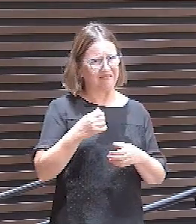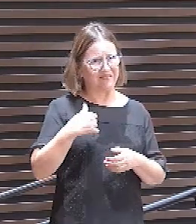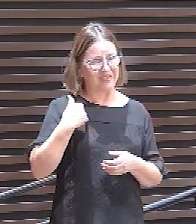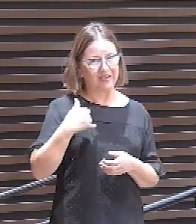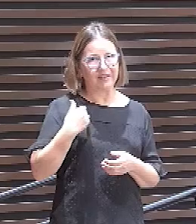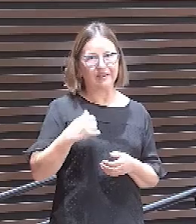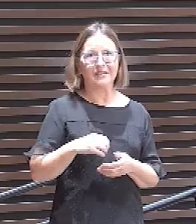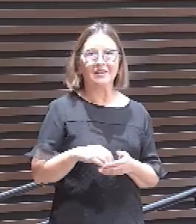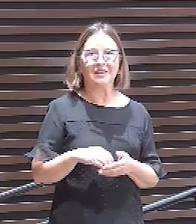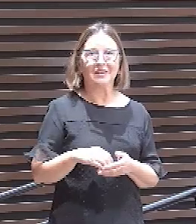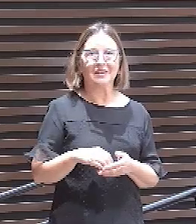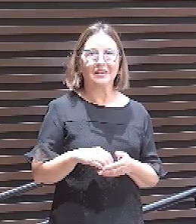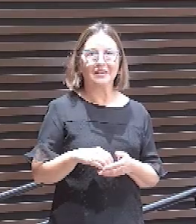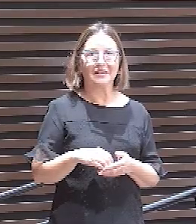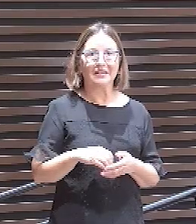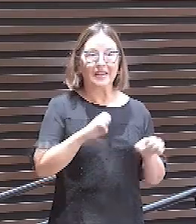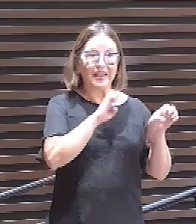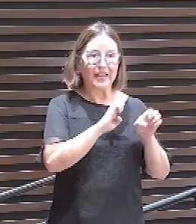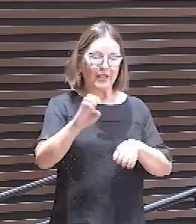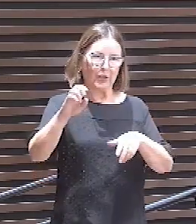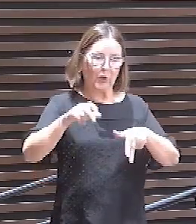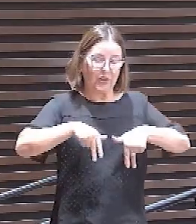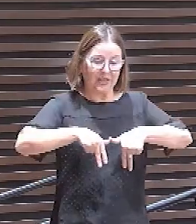porque Deus o tomou para si.